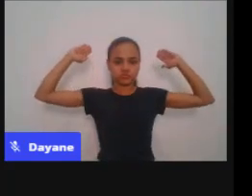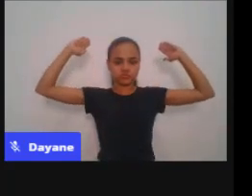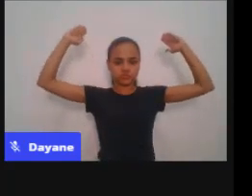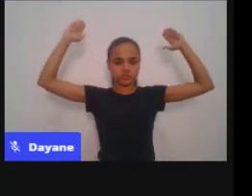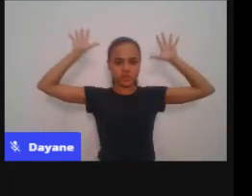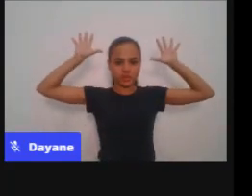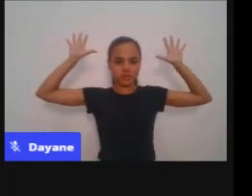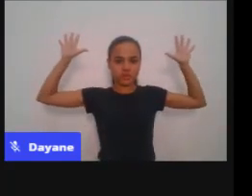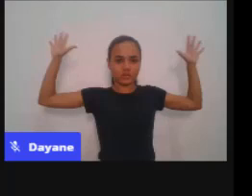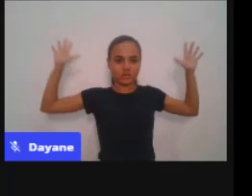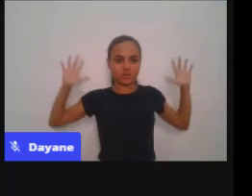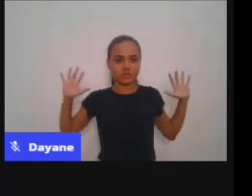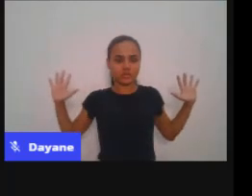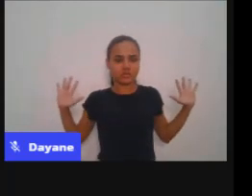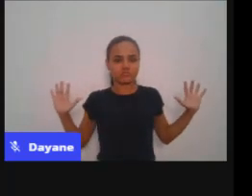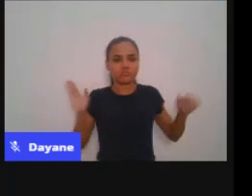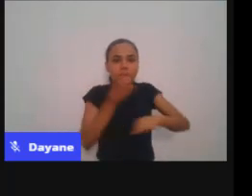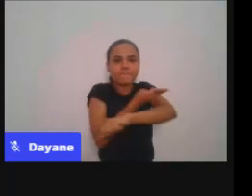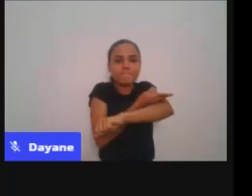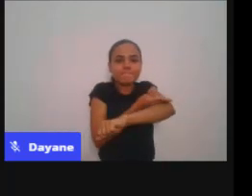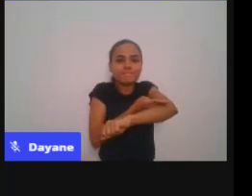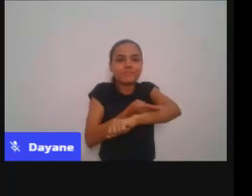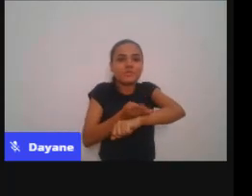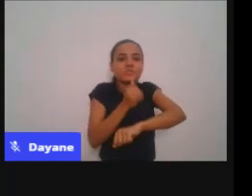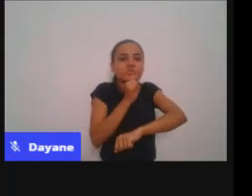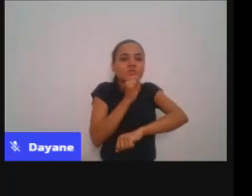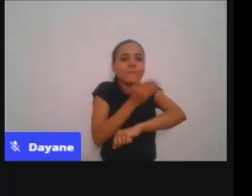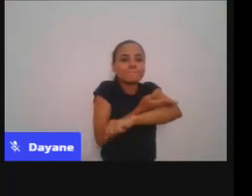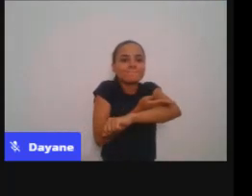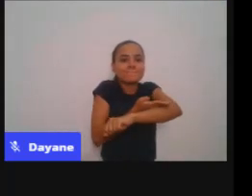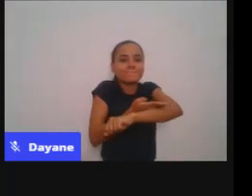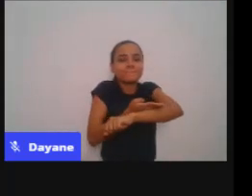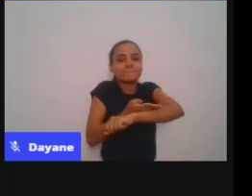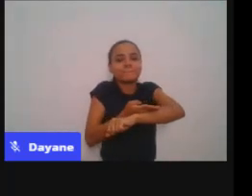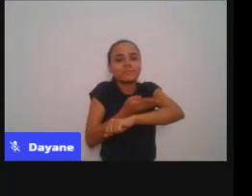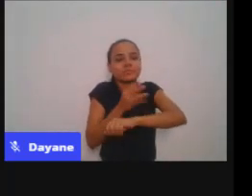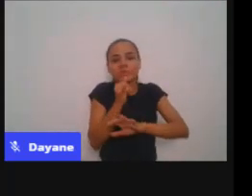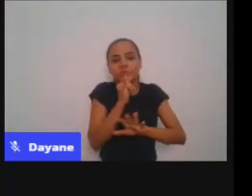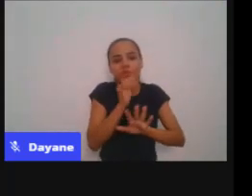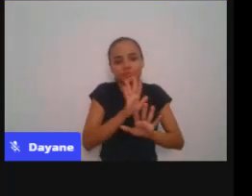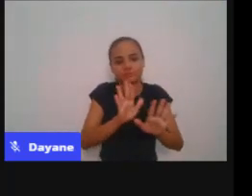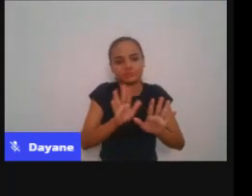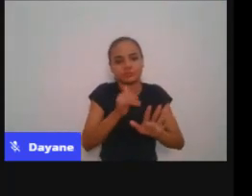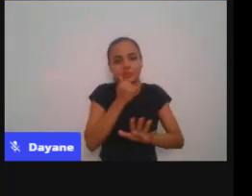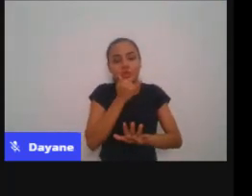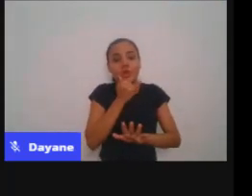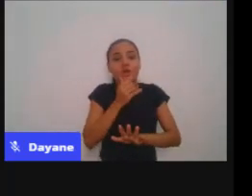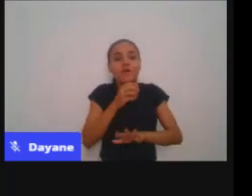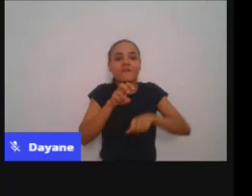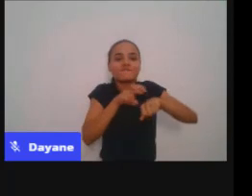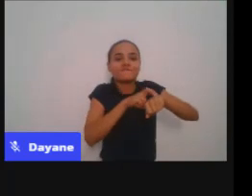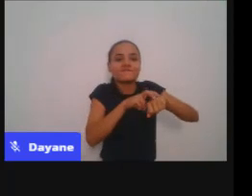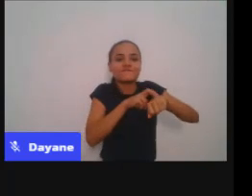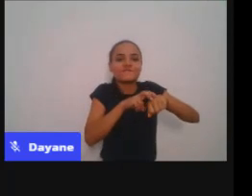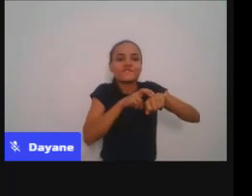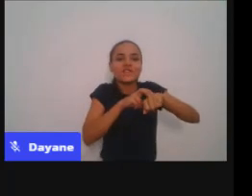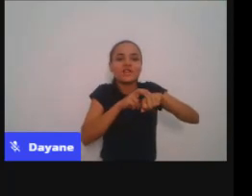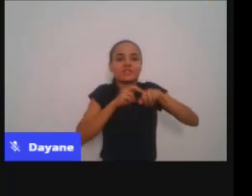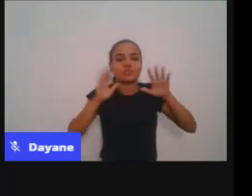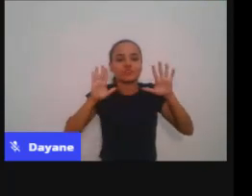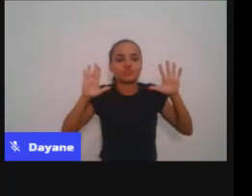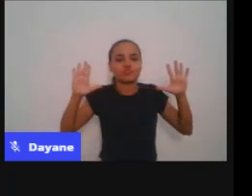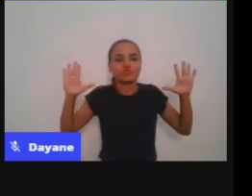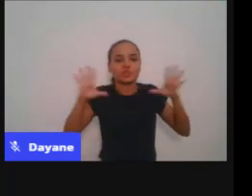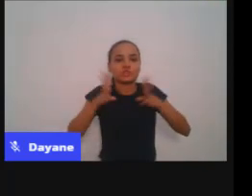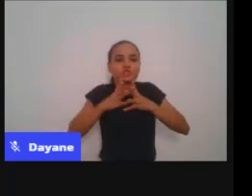de fundo para mim, né? Então, o objetivo disso é eliminar esse fundo da imagem para isolar os personagens ou objetos